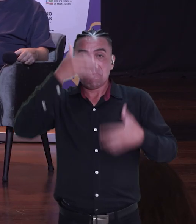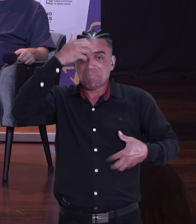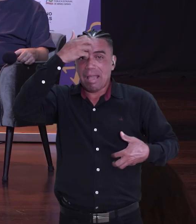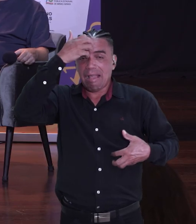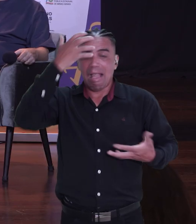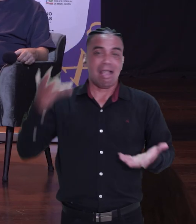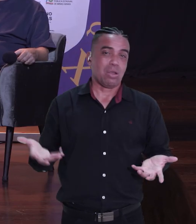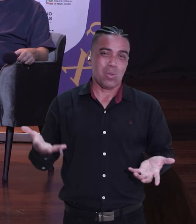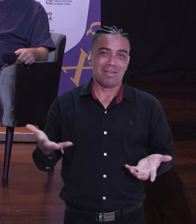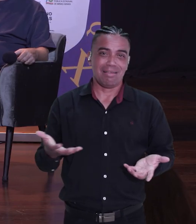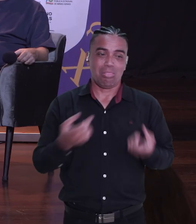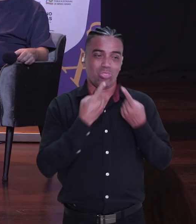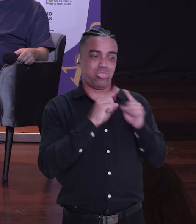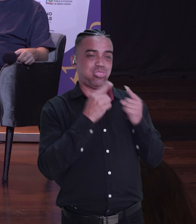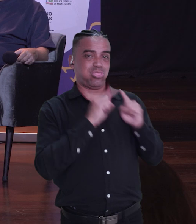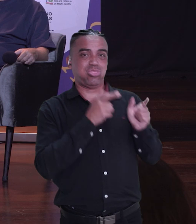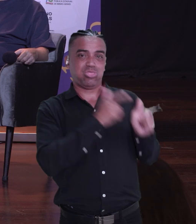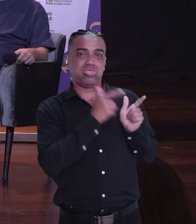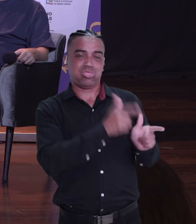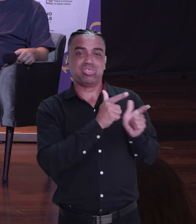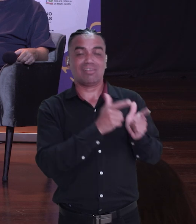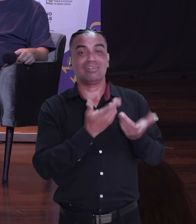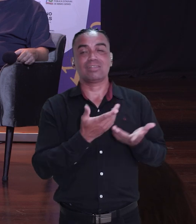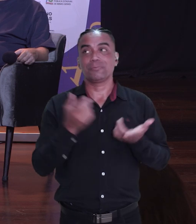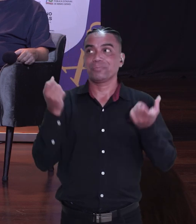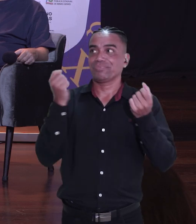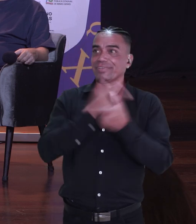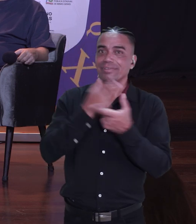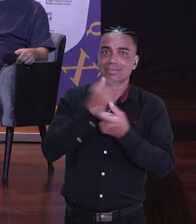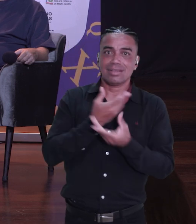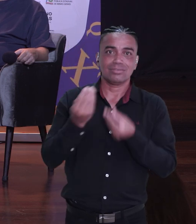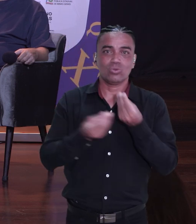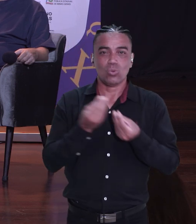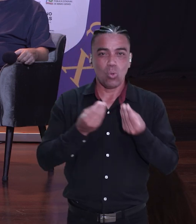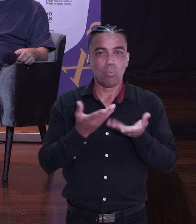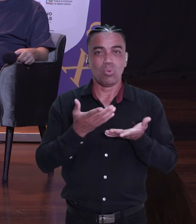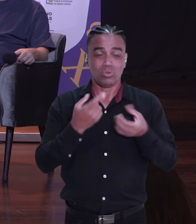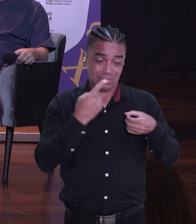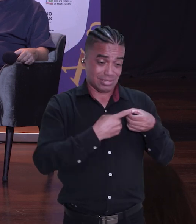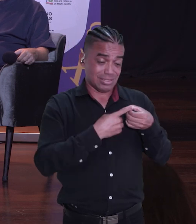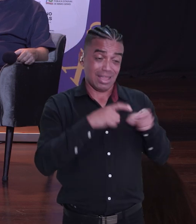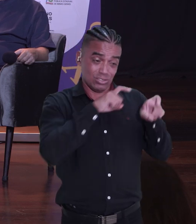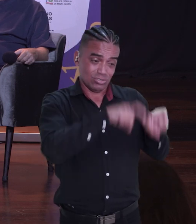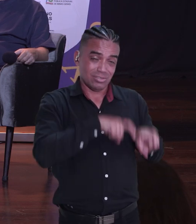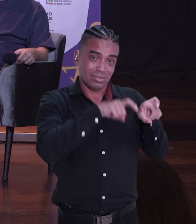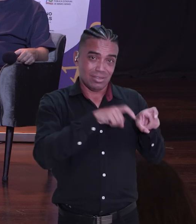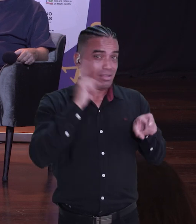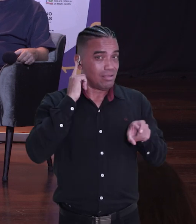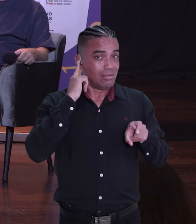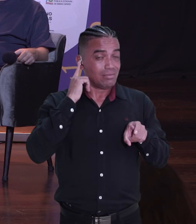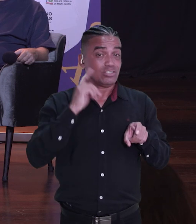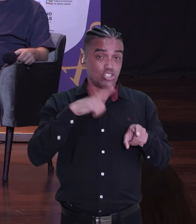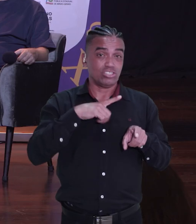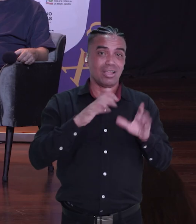de macaqueiro, né? Olha aqueles macaqueiros, sabe? Então é engraçado como era uma pequena cidade